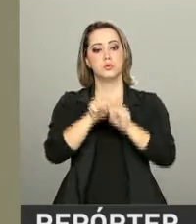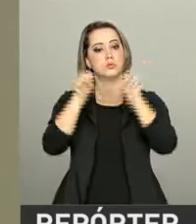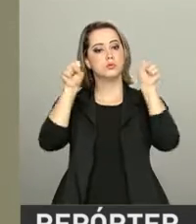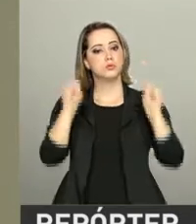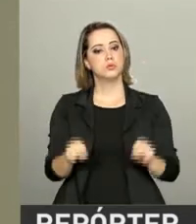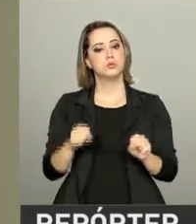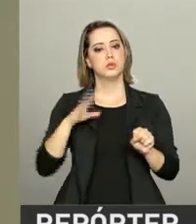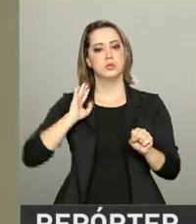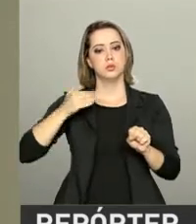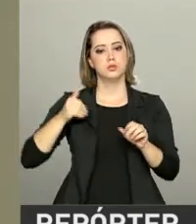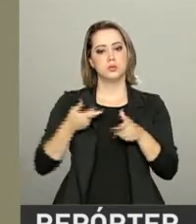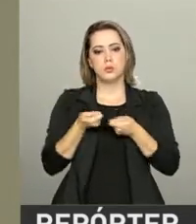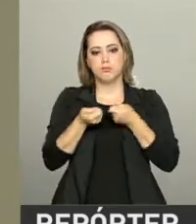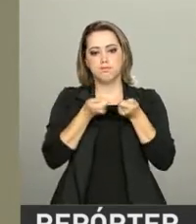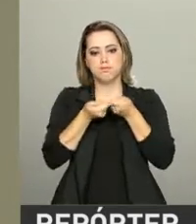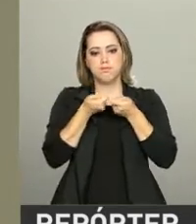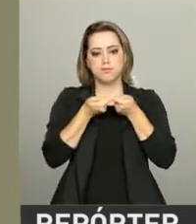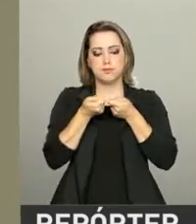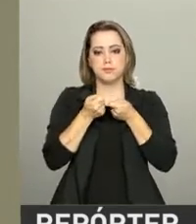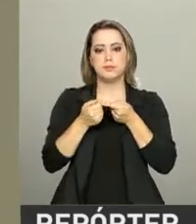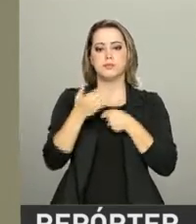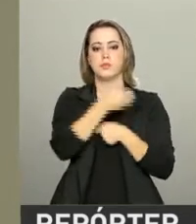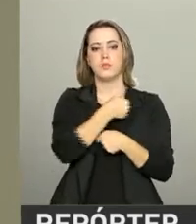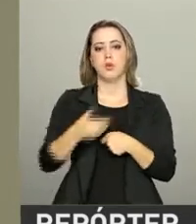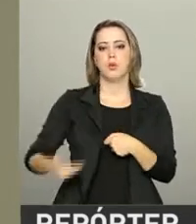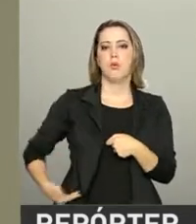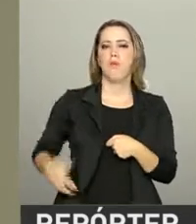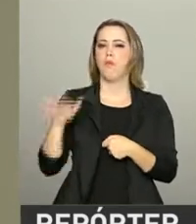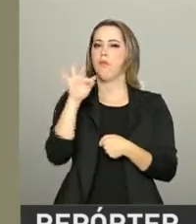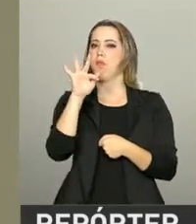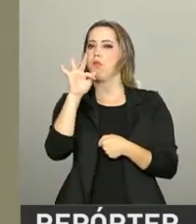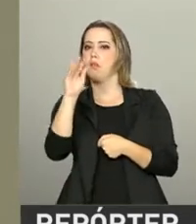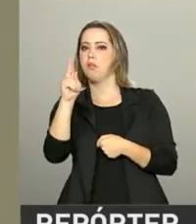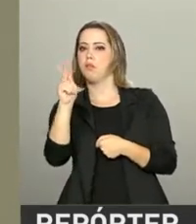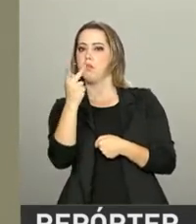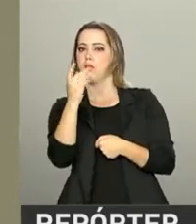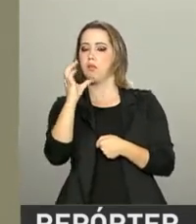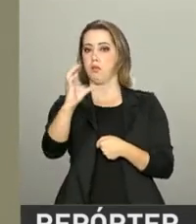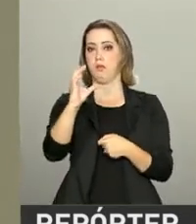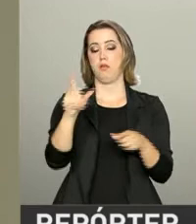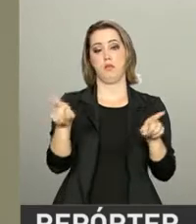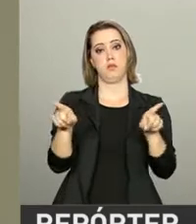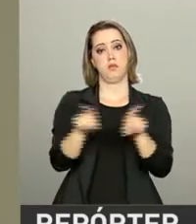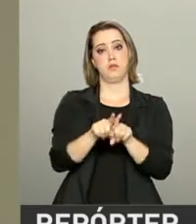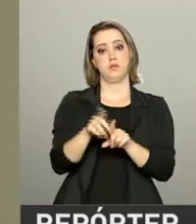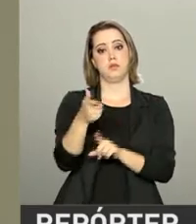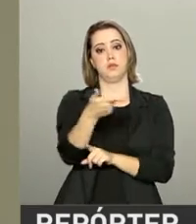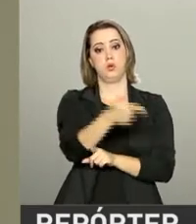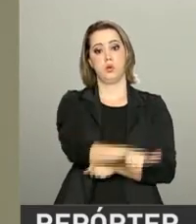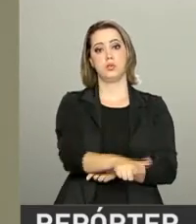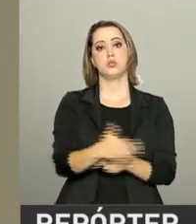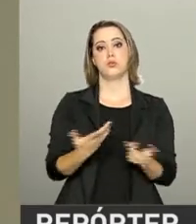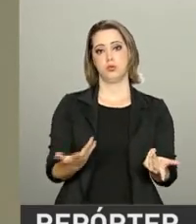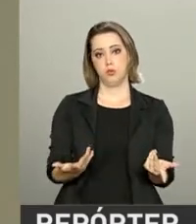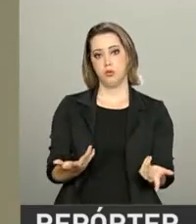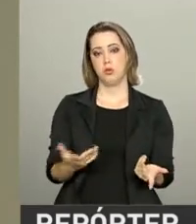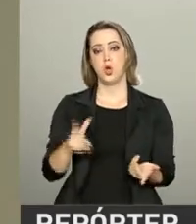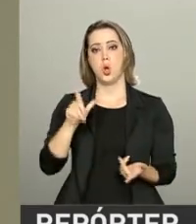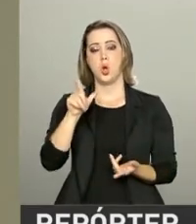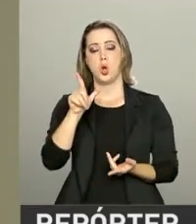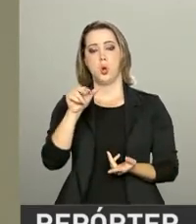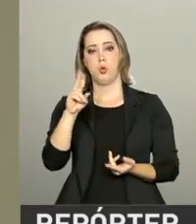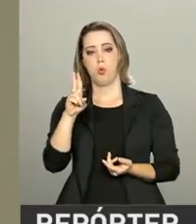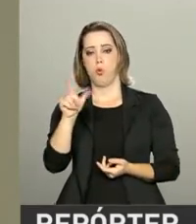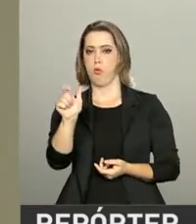vencendo de estado o governo fernando henrique governo lula e agora de novo no sentido de que há uma